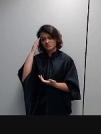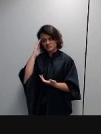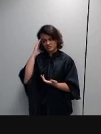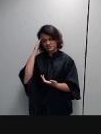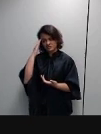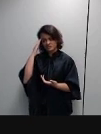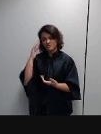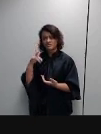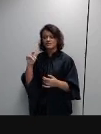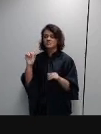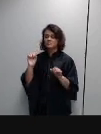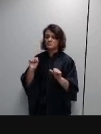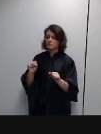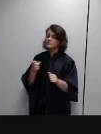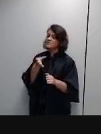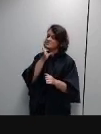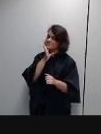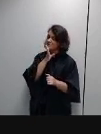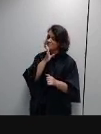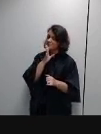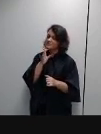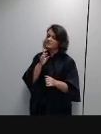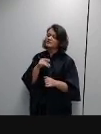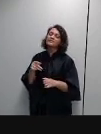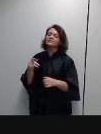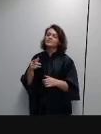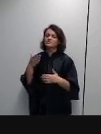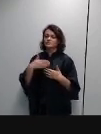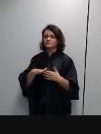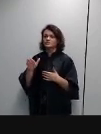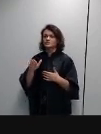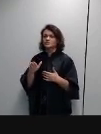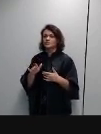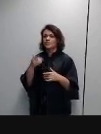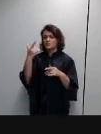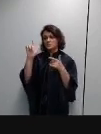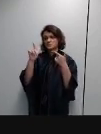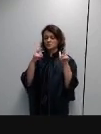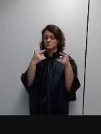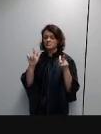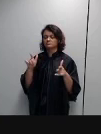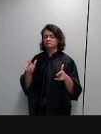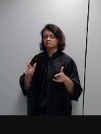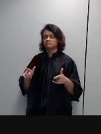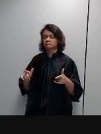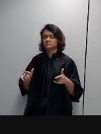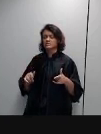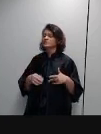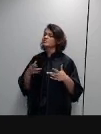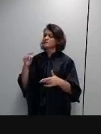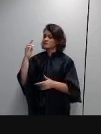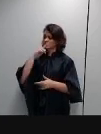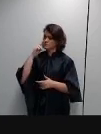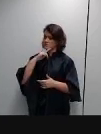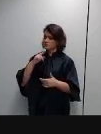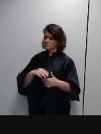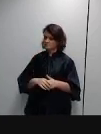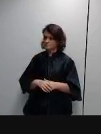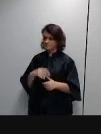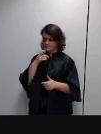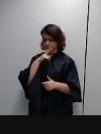pode conhecer e prover o resp da companhia energética de Petrolina PE